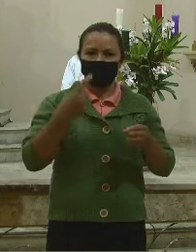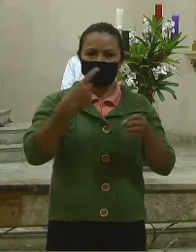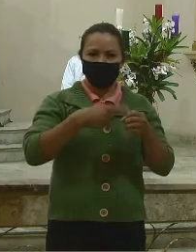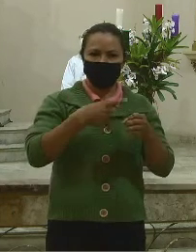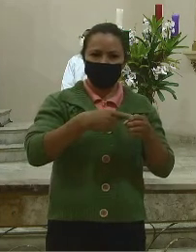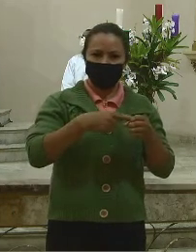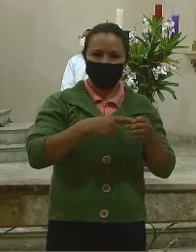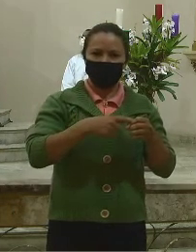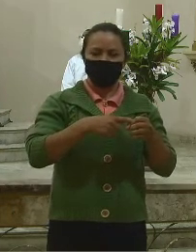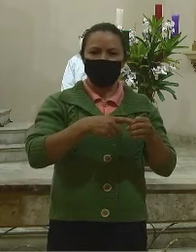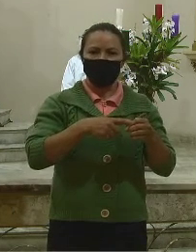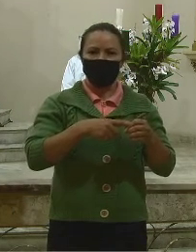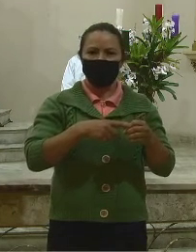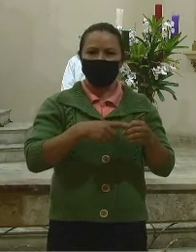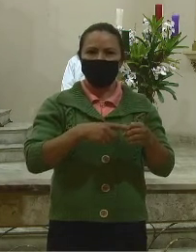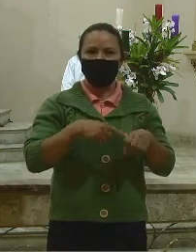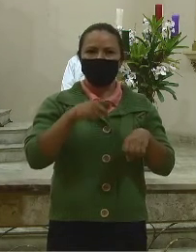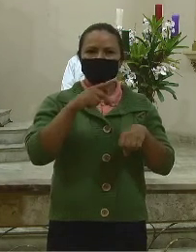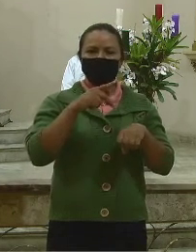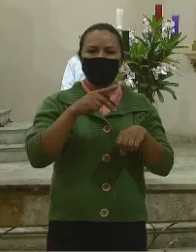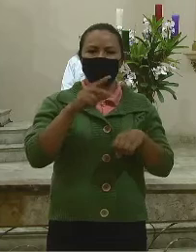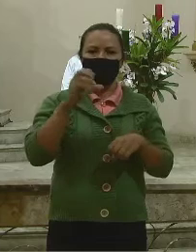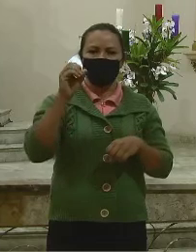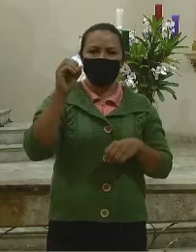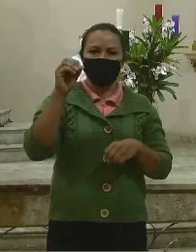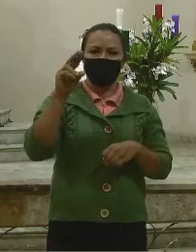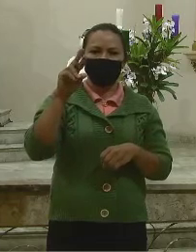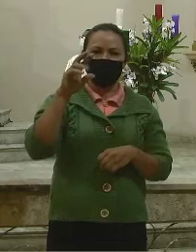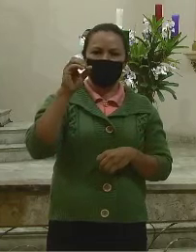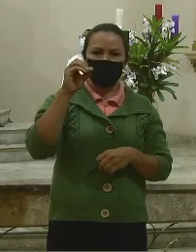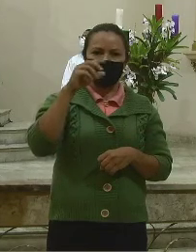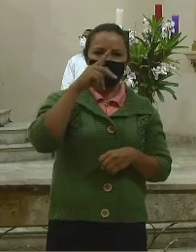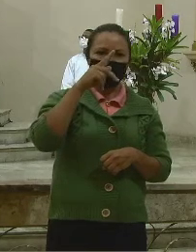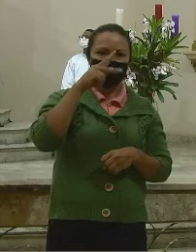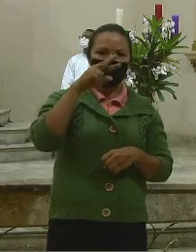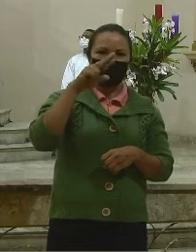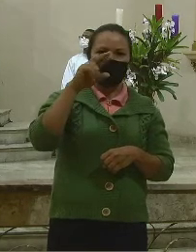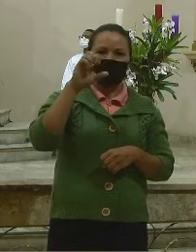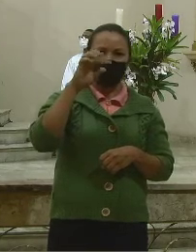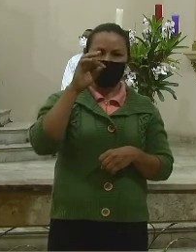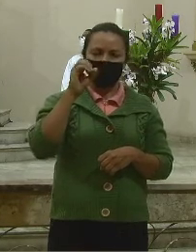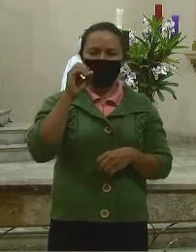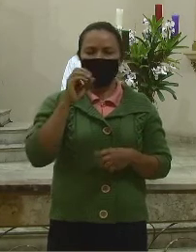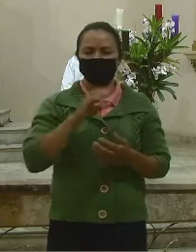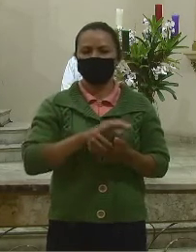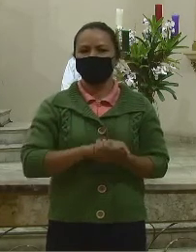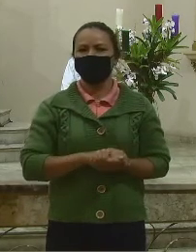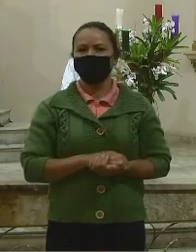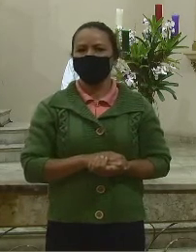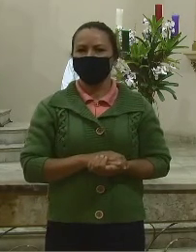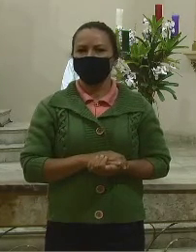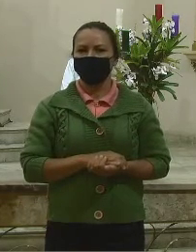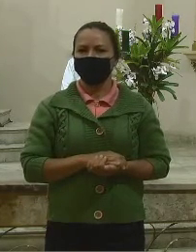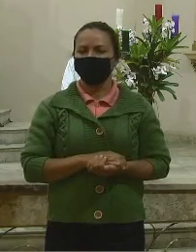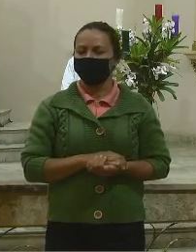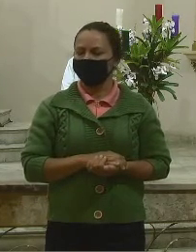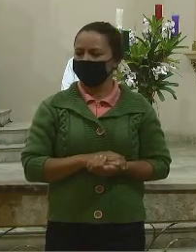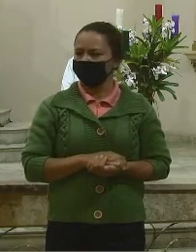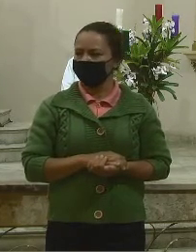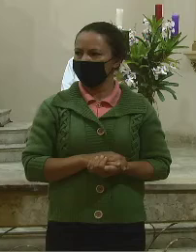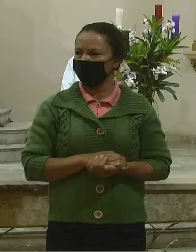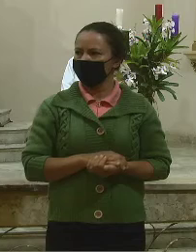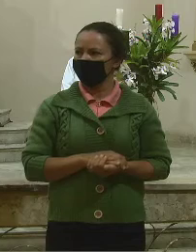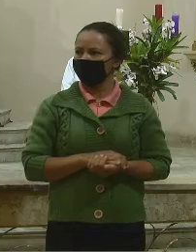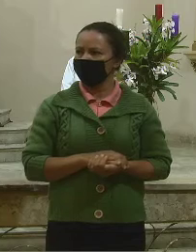Nossa Senhora da Conceição, com séculos de história, e vai agora, já é o